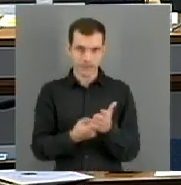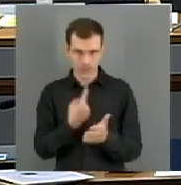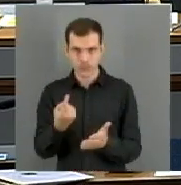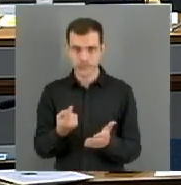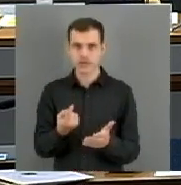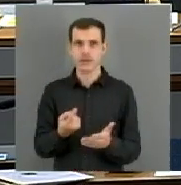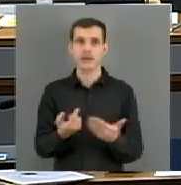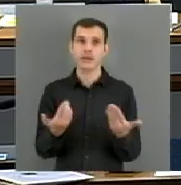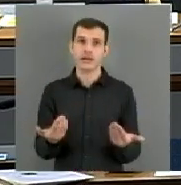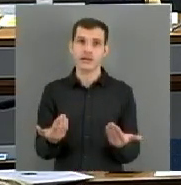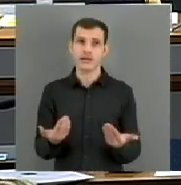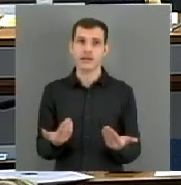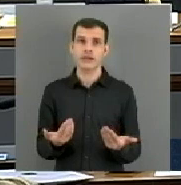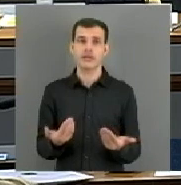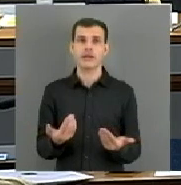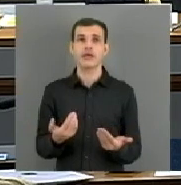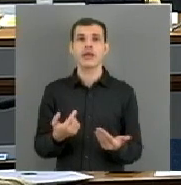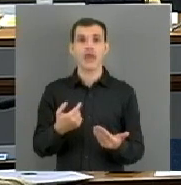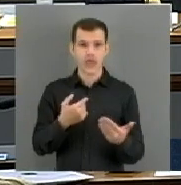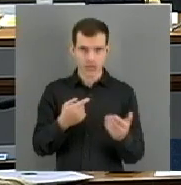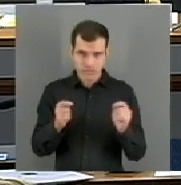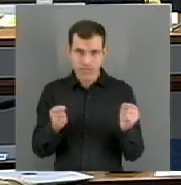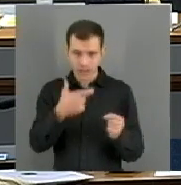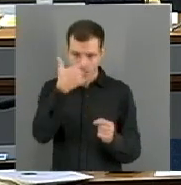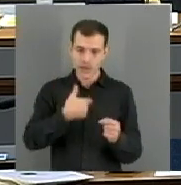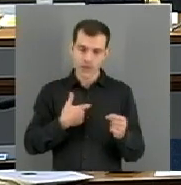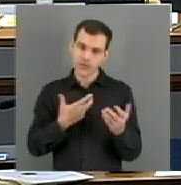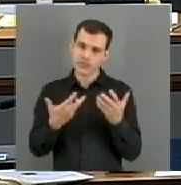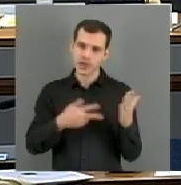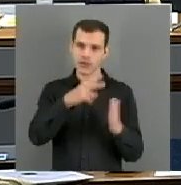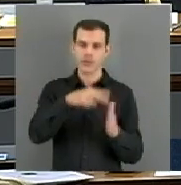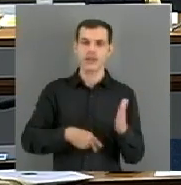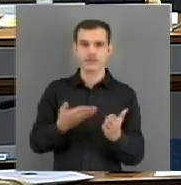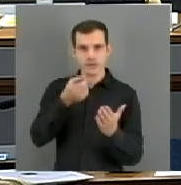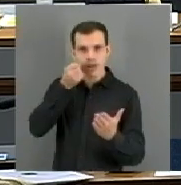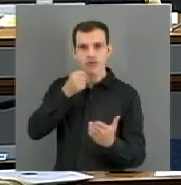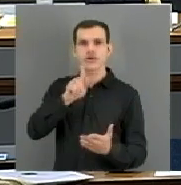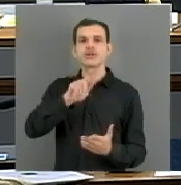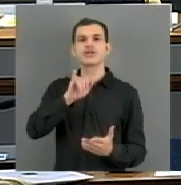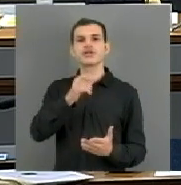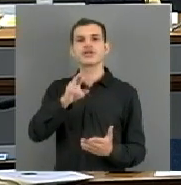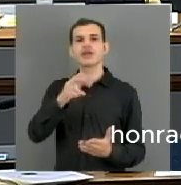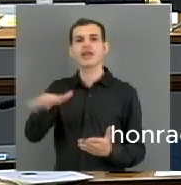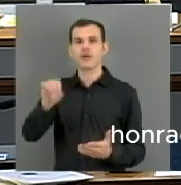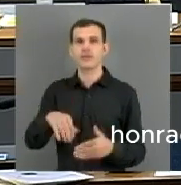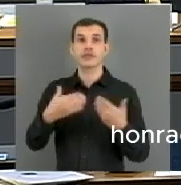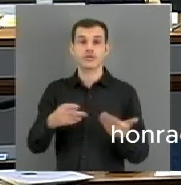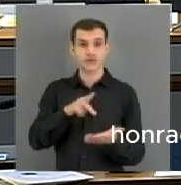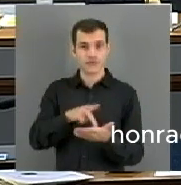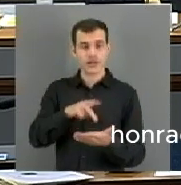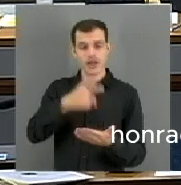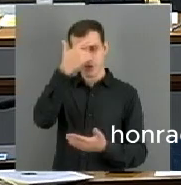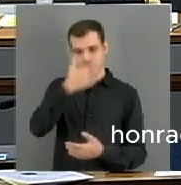Eu prefiro, se o senhor permite, eu vou ler. Senador Girão. Estou, de verdade, honrado em